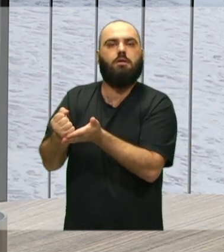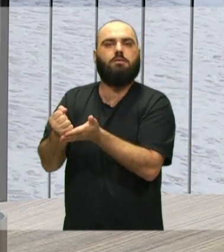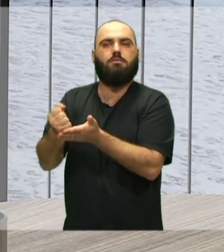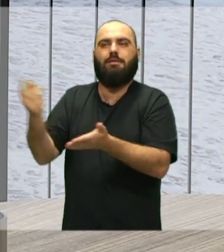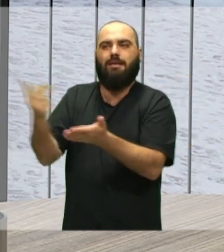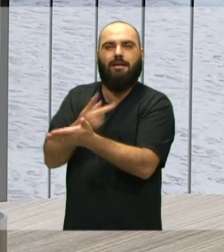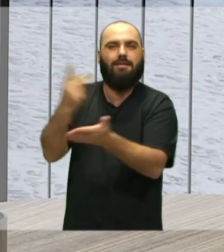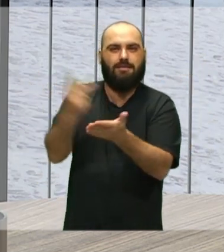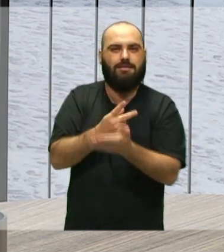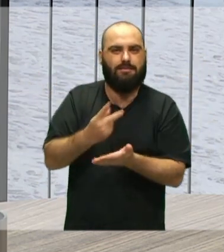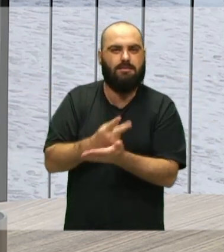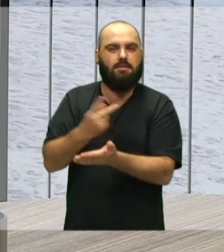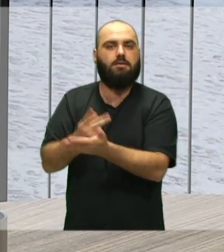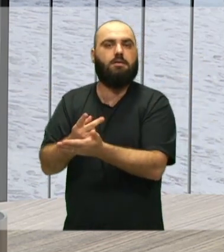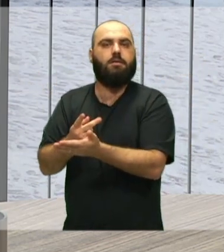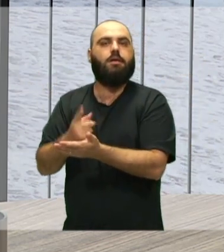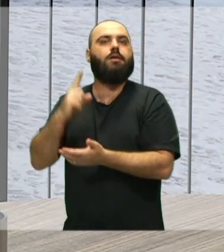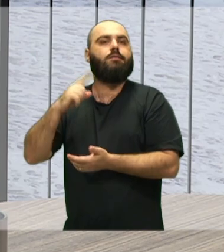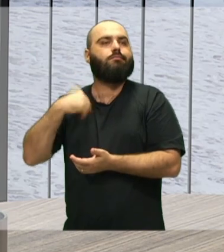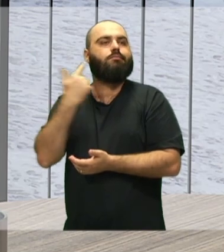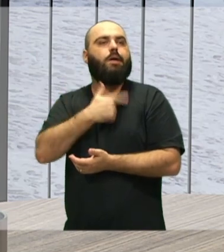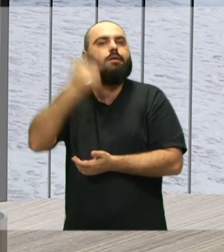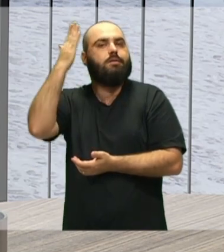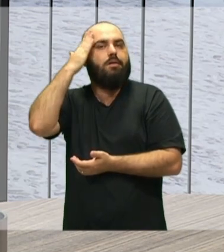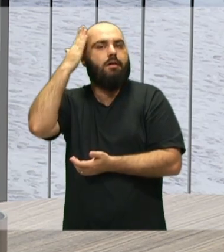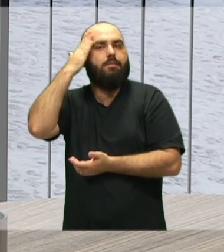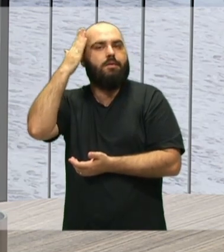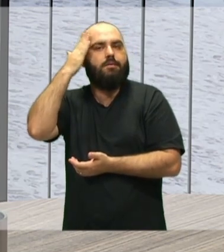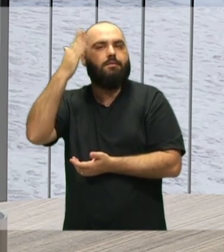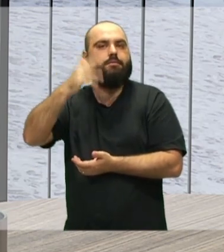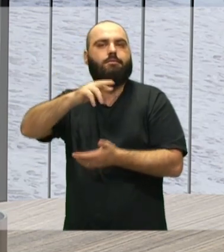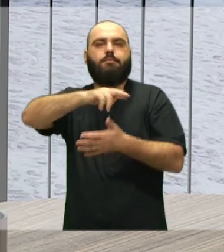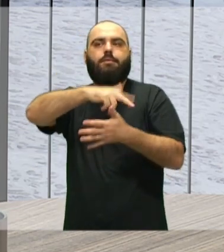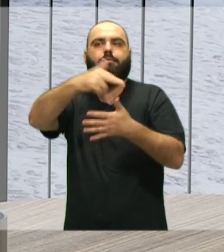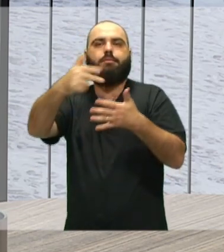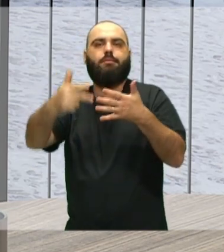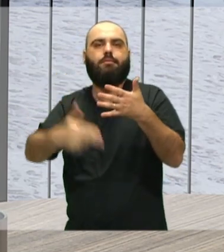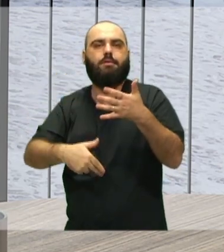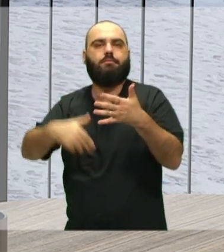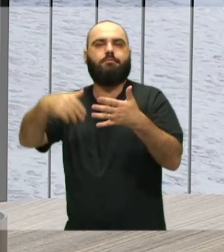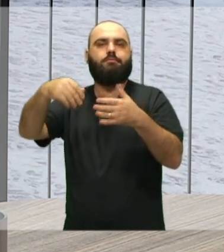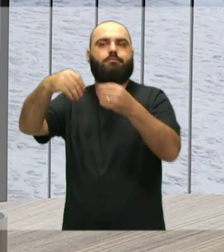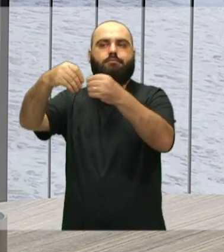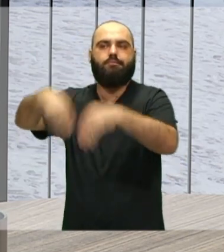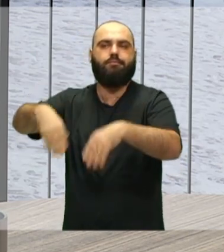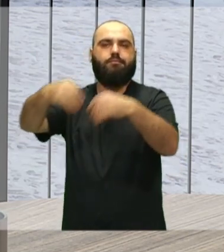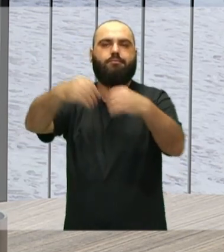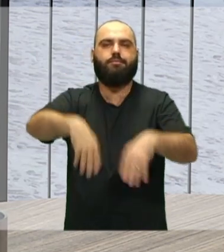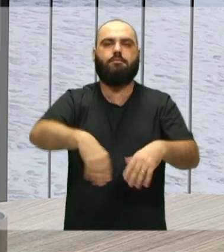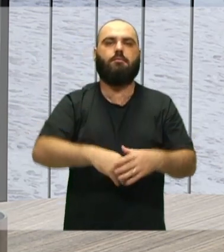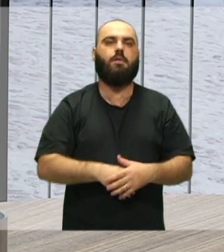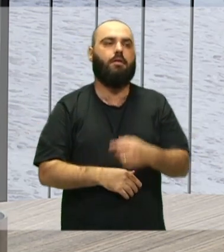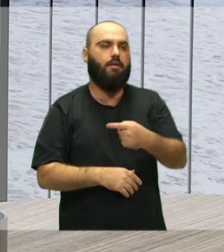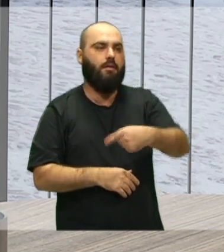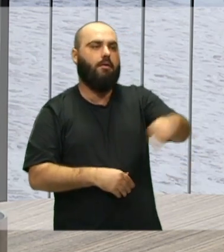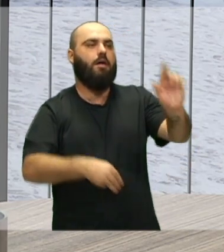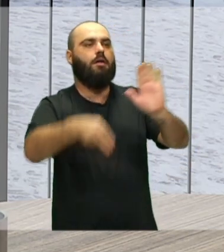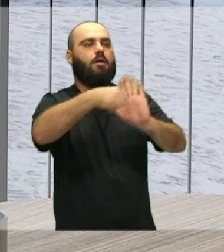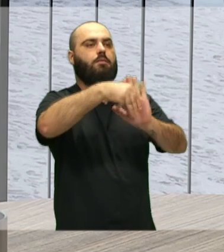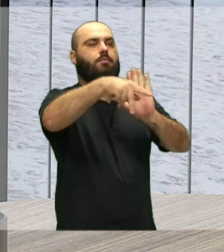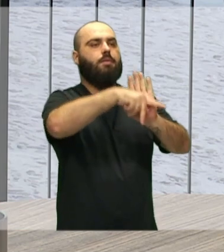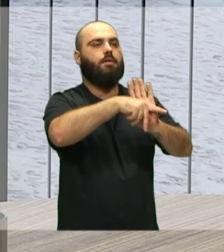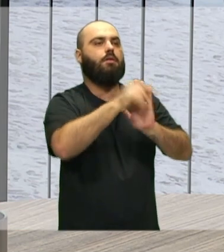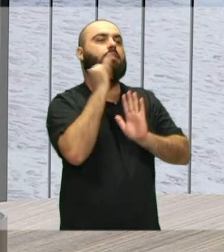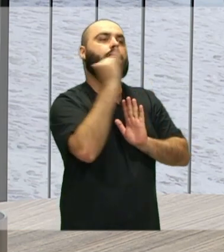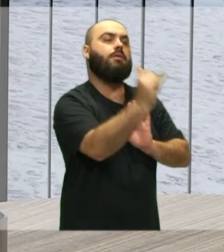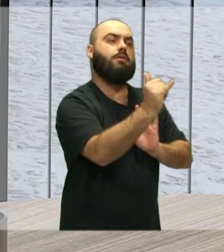feito da forma correta, a gente sabe que muito princípio pode estar sendo afrontado. E aonde exigir? A gente vai no Ministério Público e fala, está acontecendo errado isso